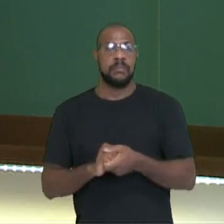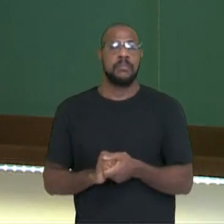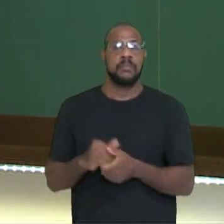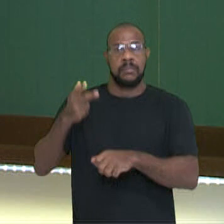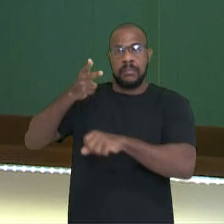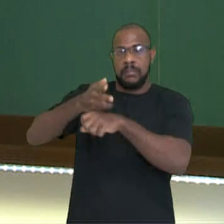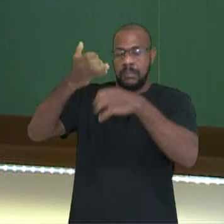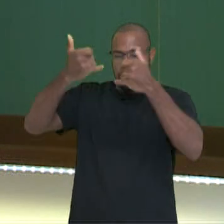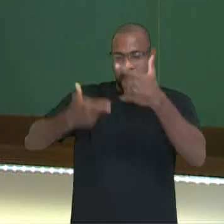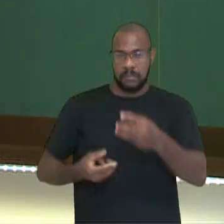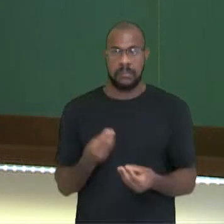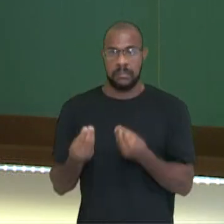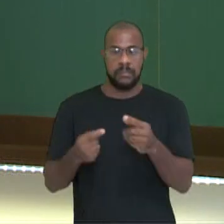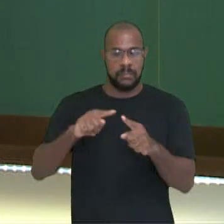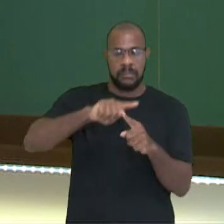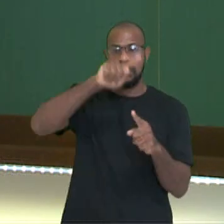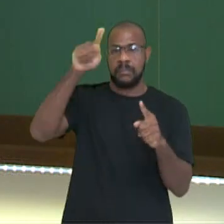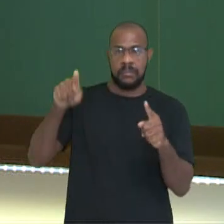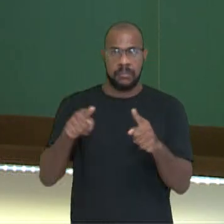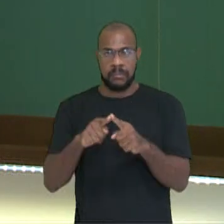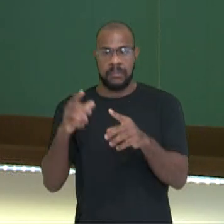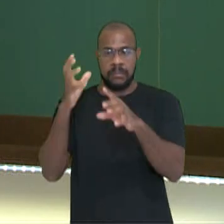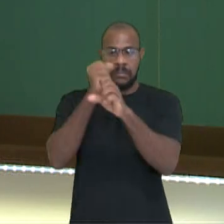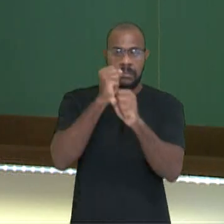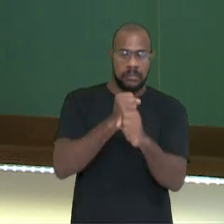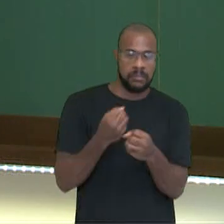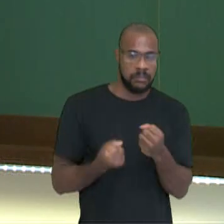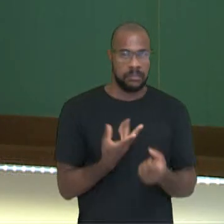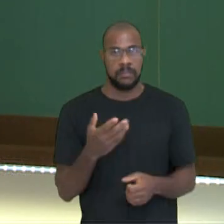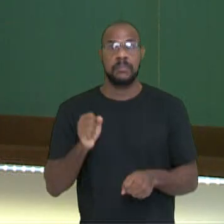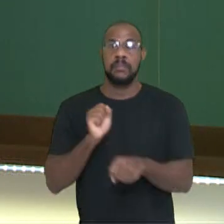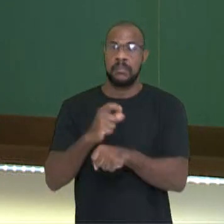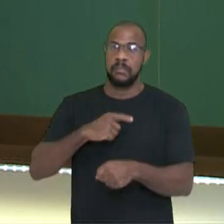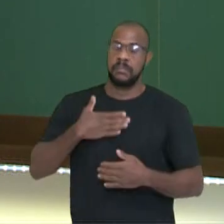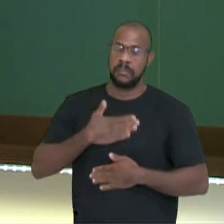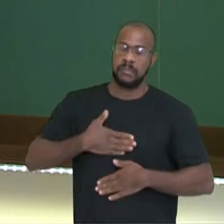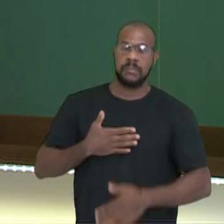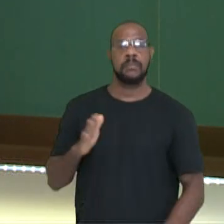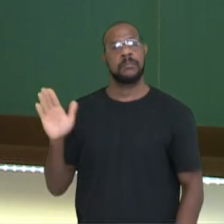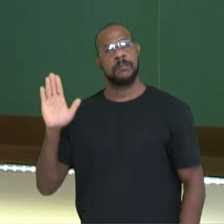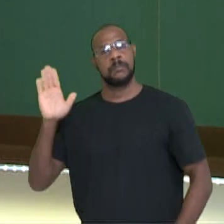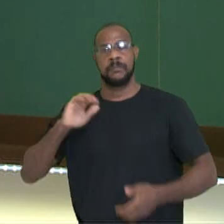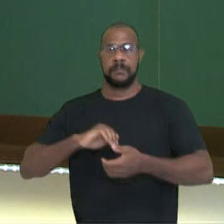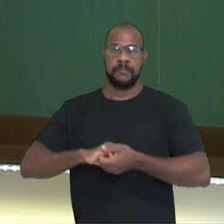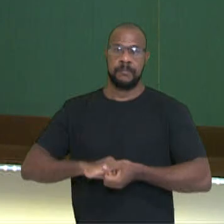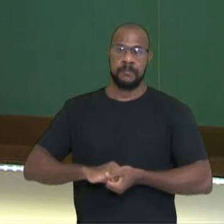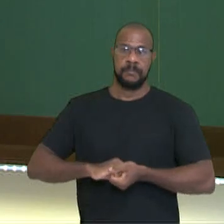nós falamos sobre arcos côngruos. Espero que vocês tenham gostado. Até breve!